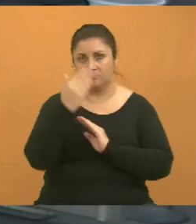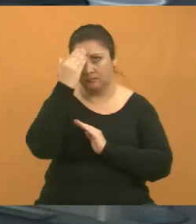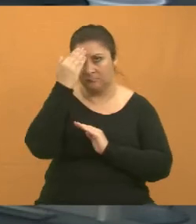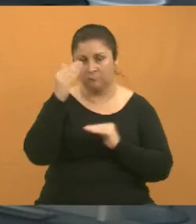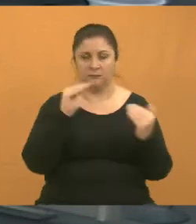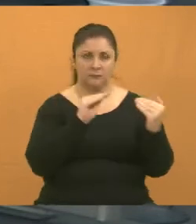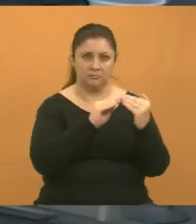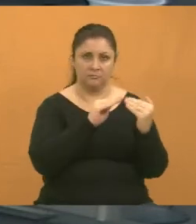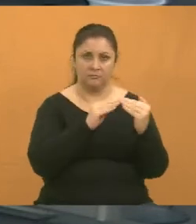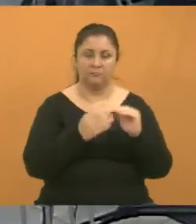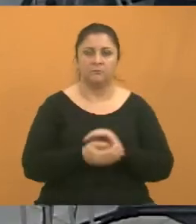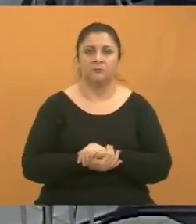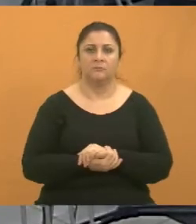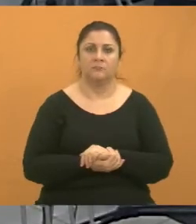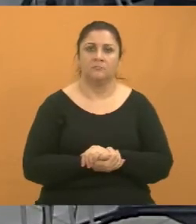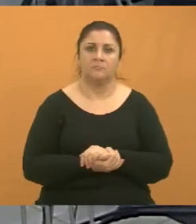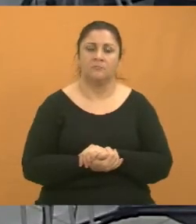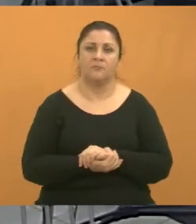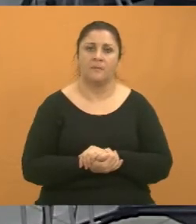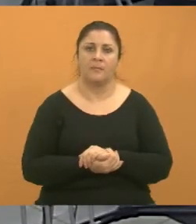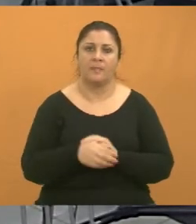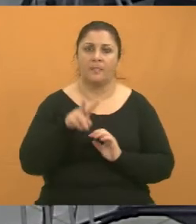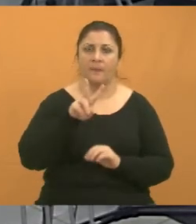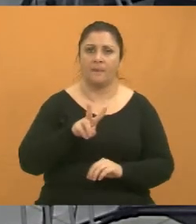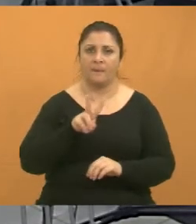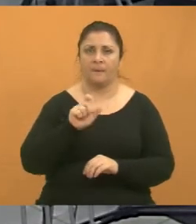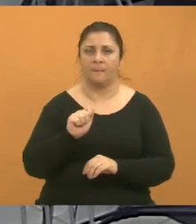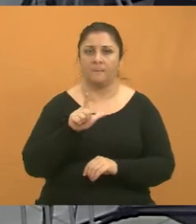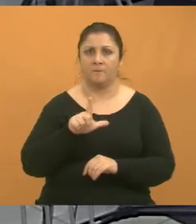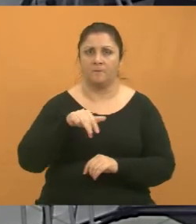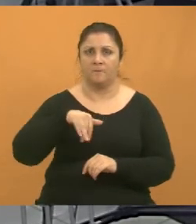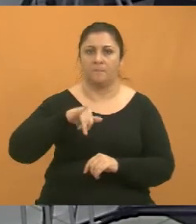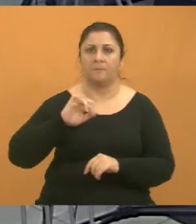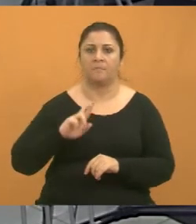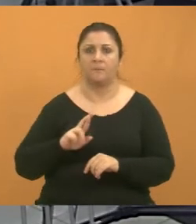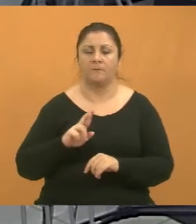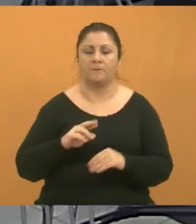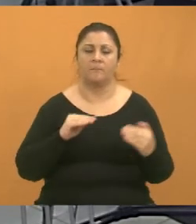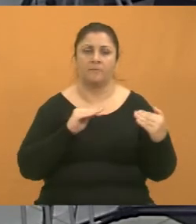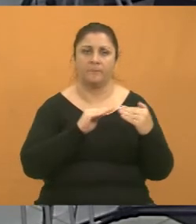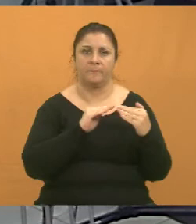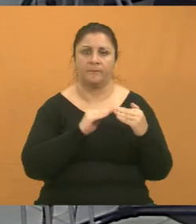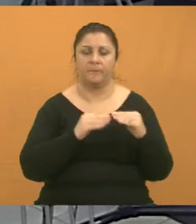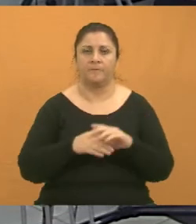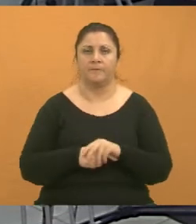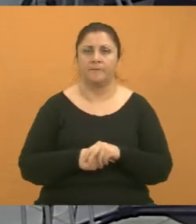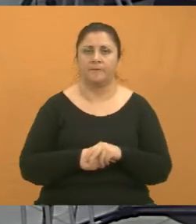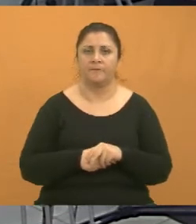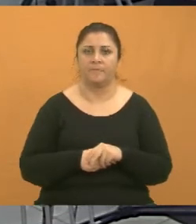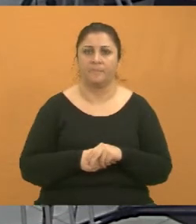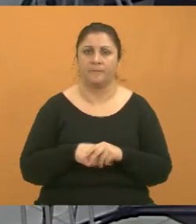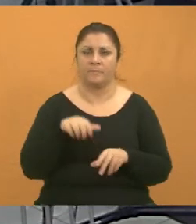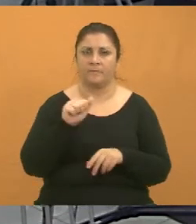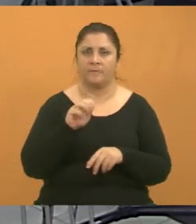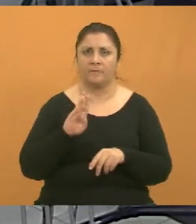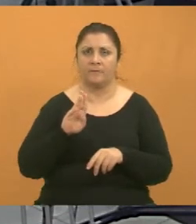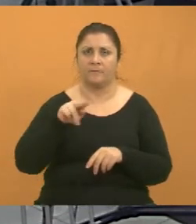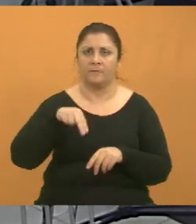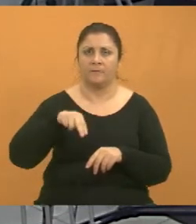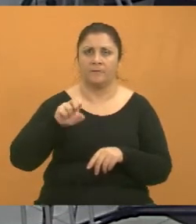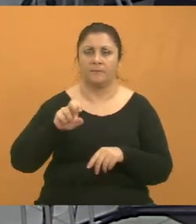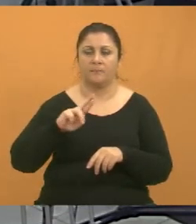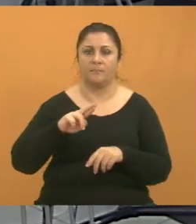meu voto é favorável. Como vota vereador Valmir do Parque Meia Lua? Meu voto é favorável. Como vota vereador Abner de